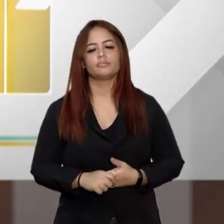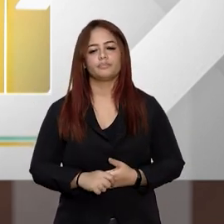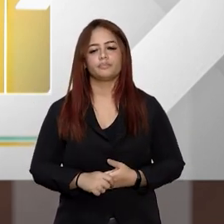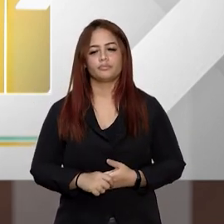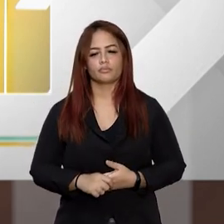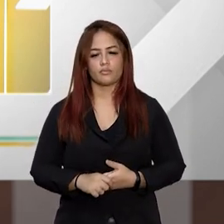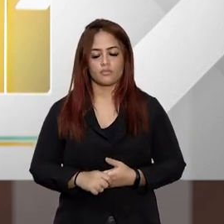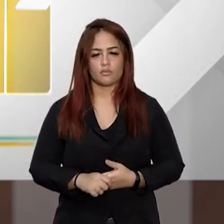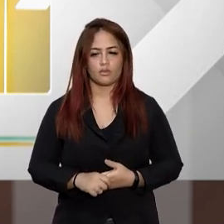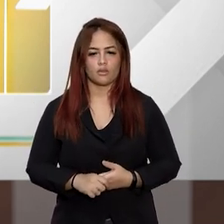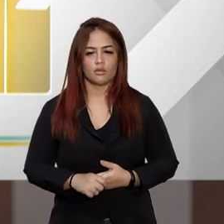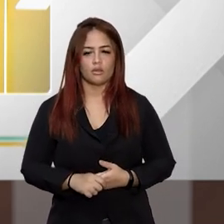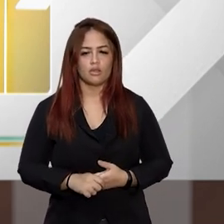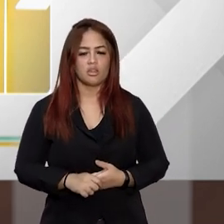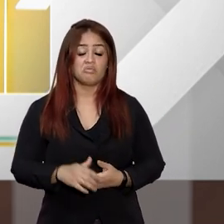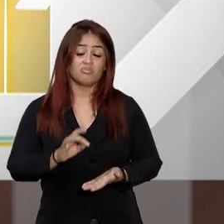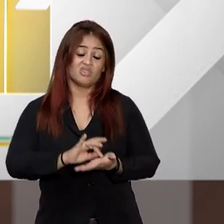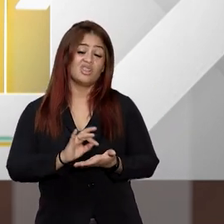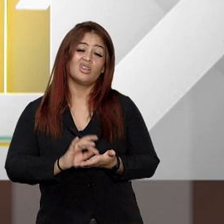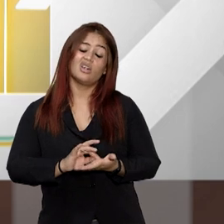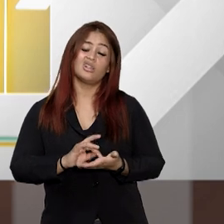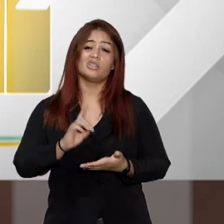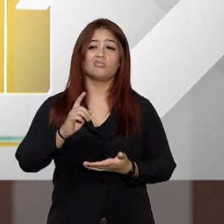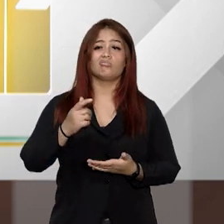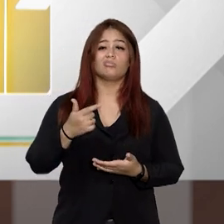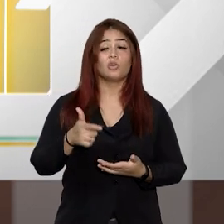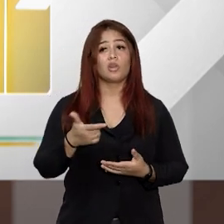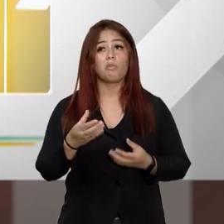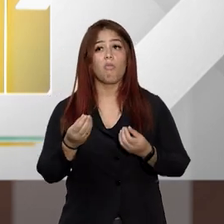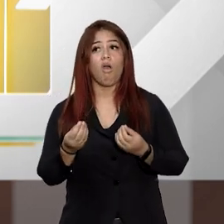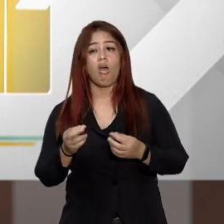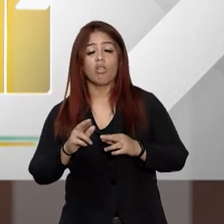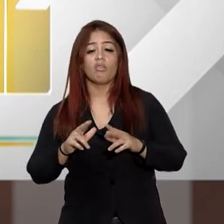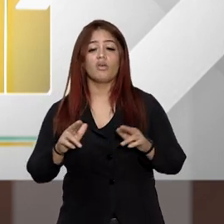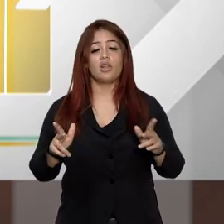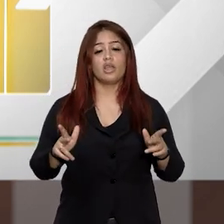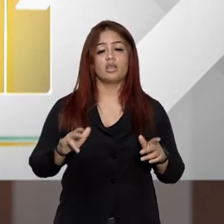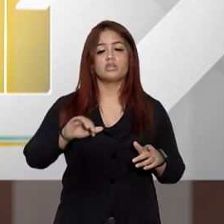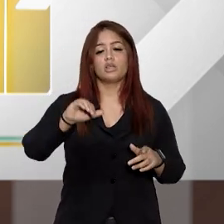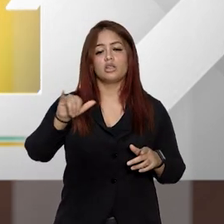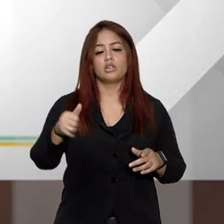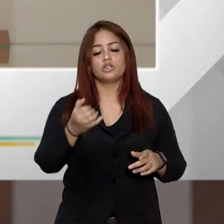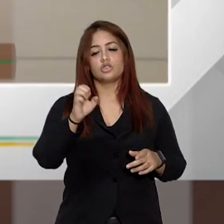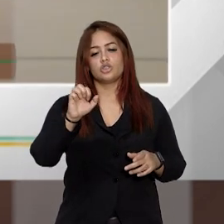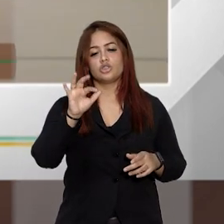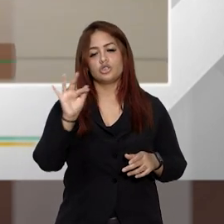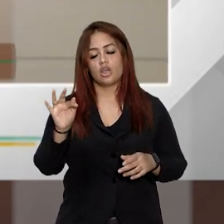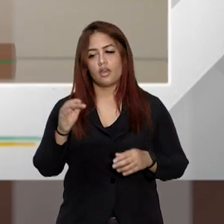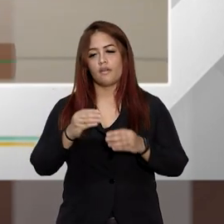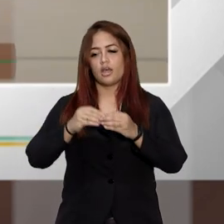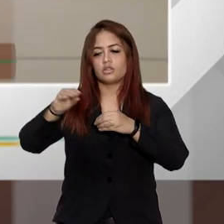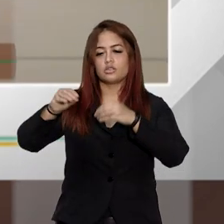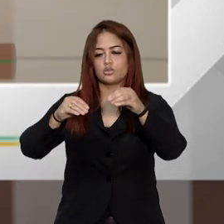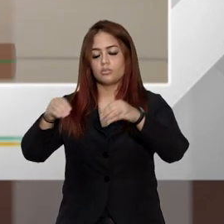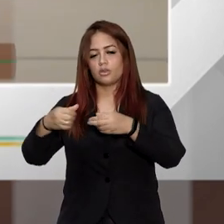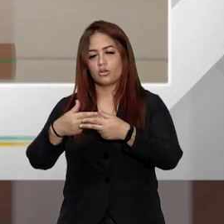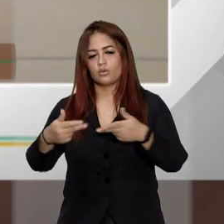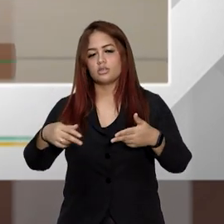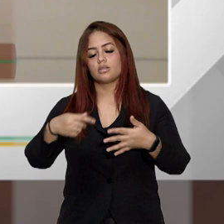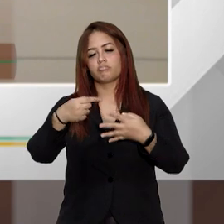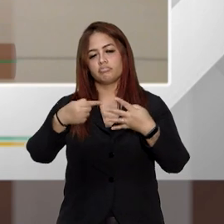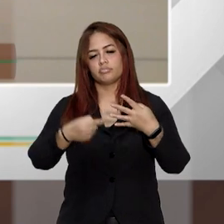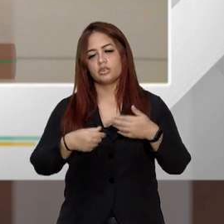Em realidade, não muito. A parte autora no Juizado Federal, algumas vezes já distribui a demanda com alguma